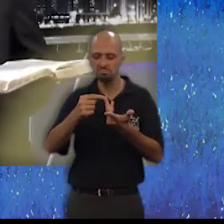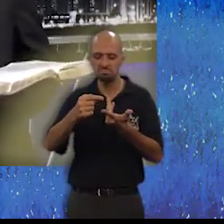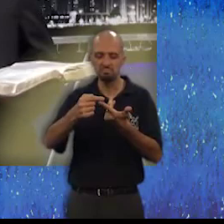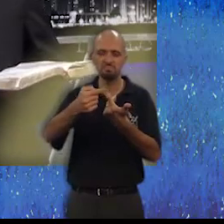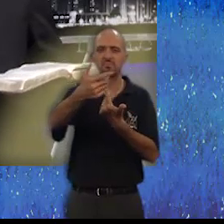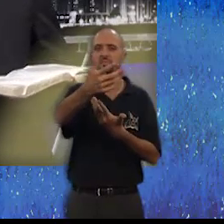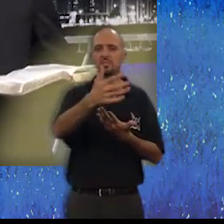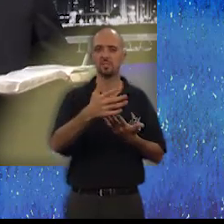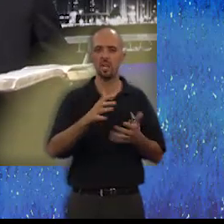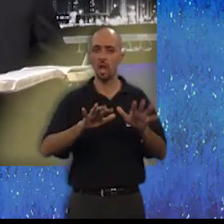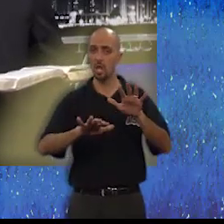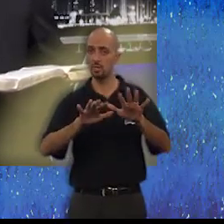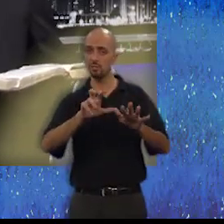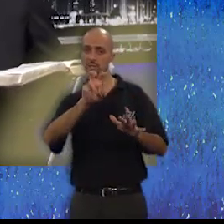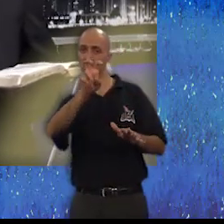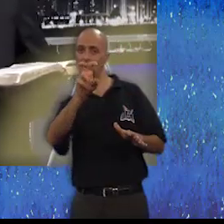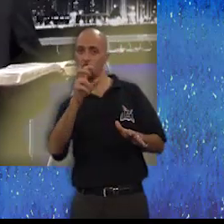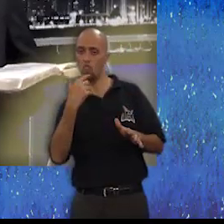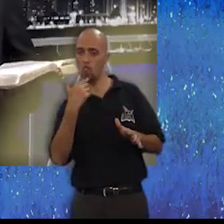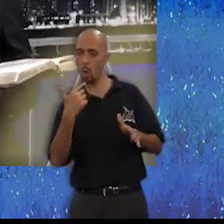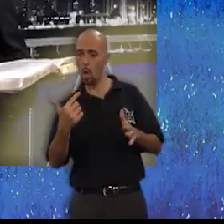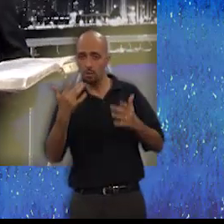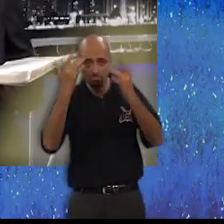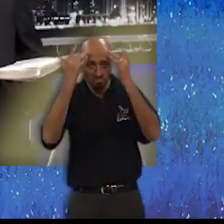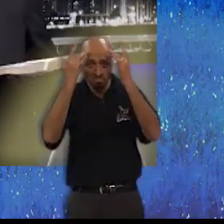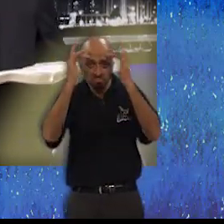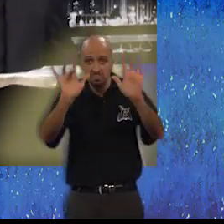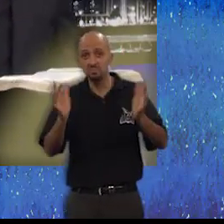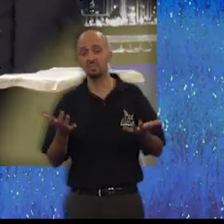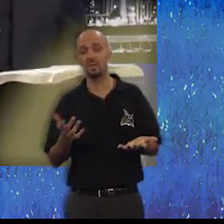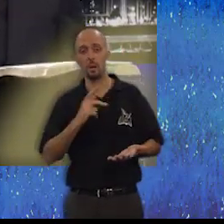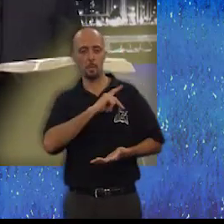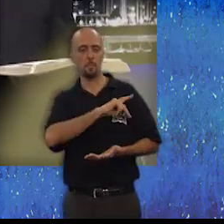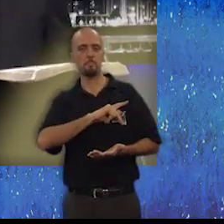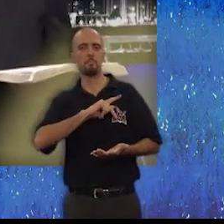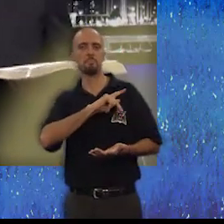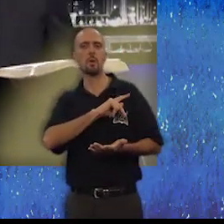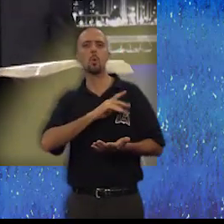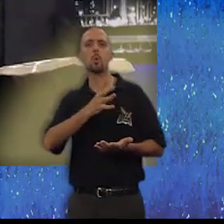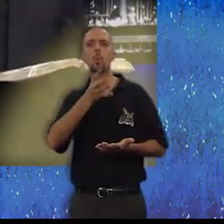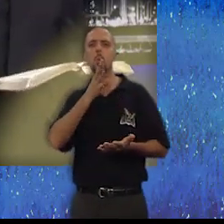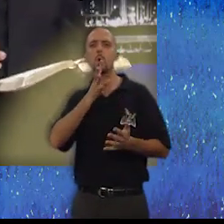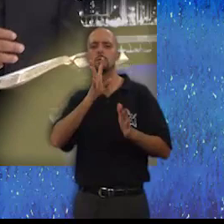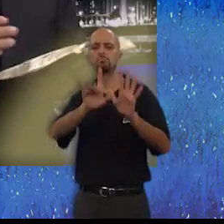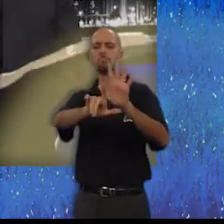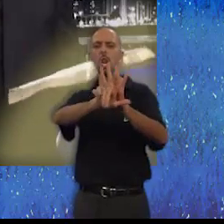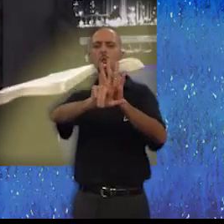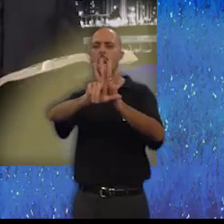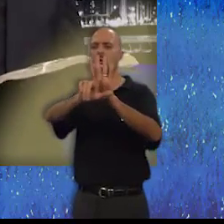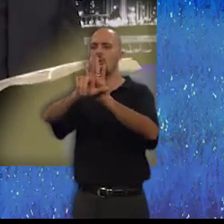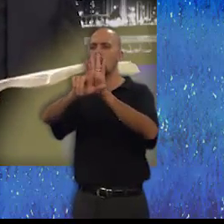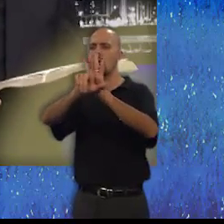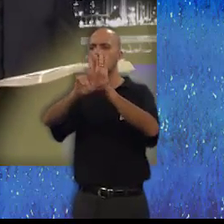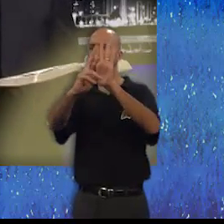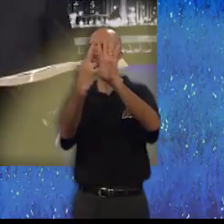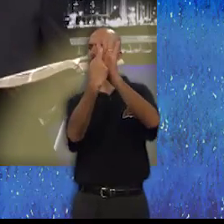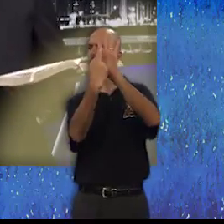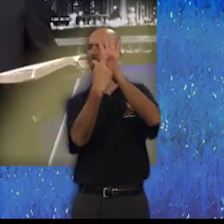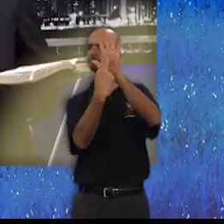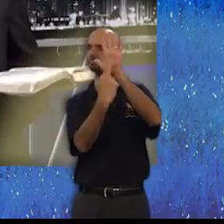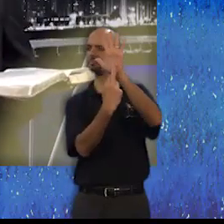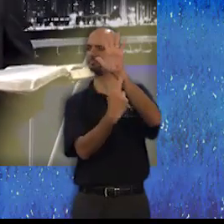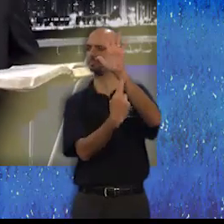acham que ele falava 5 idiomas. E Saulo também era um homem entendido em leis. Há um consenso entre